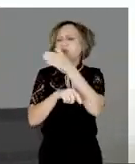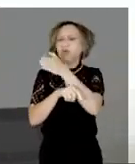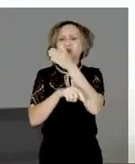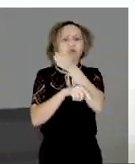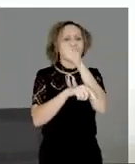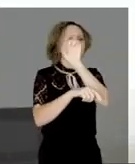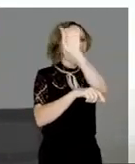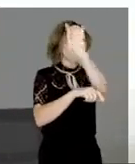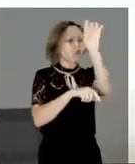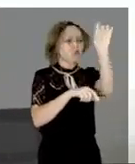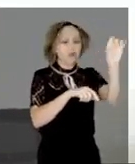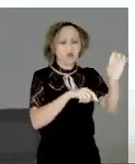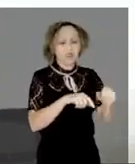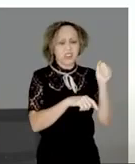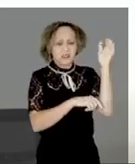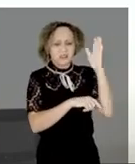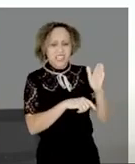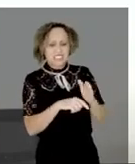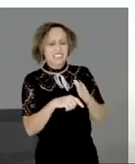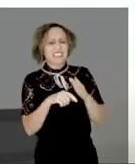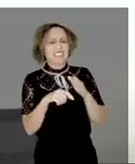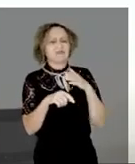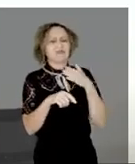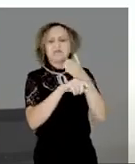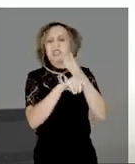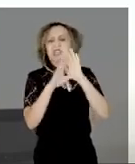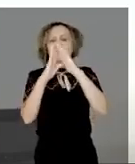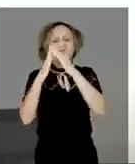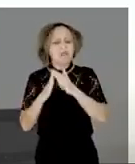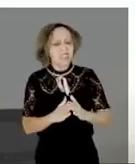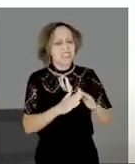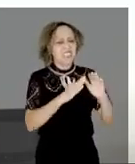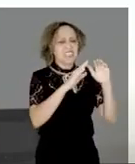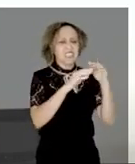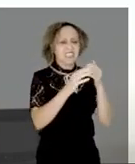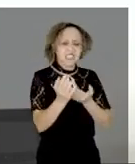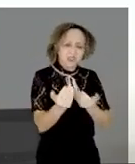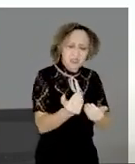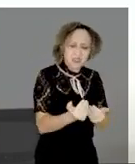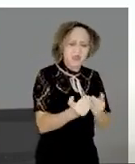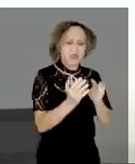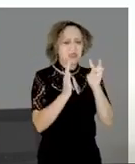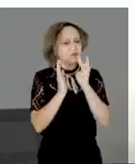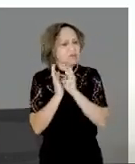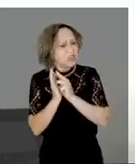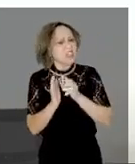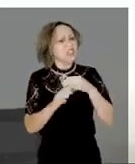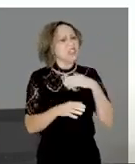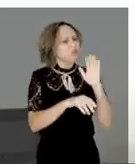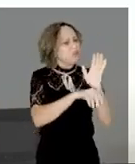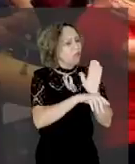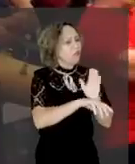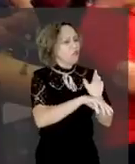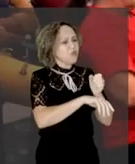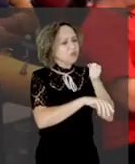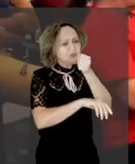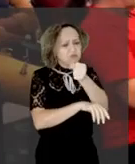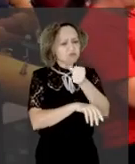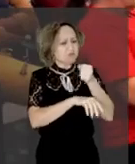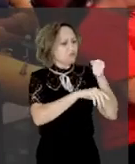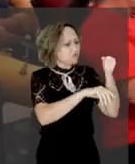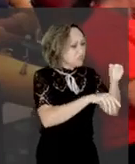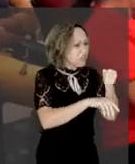pelo futuro, pelo amanhã, pela utopia que está vigente. Marighella lutou